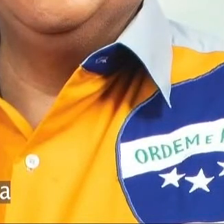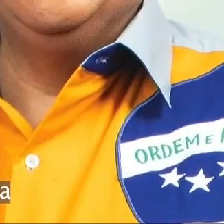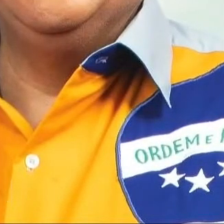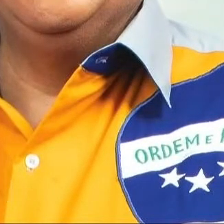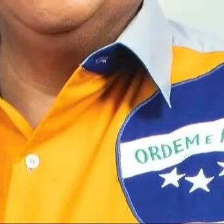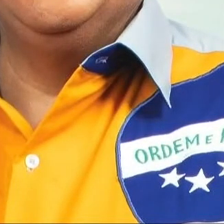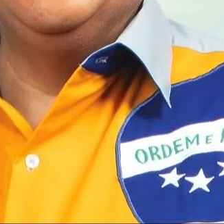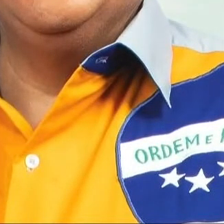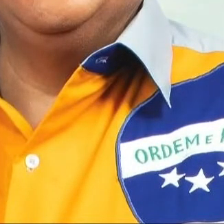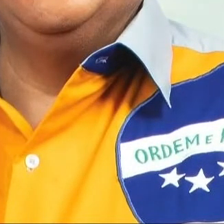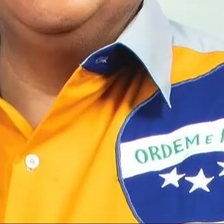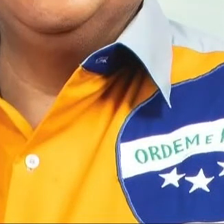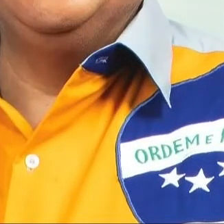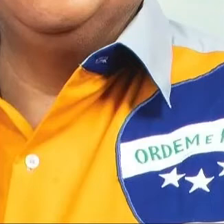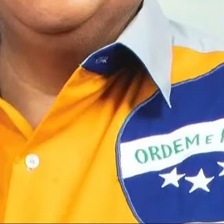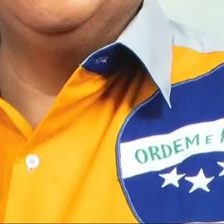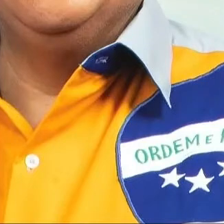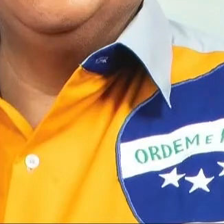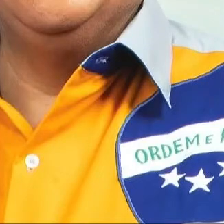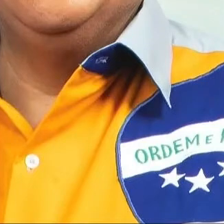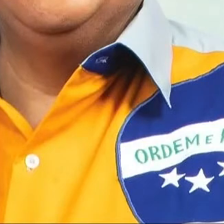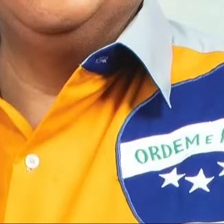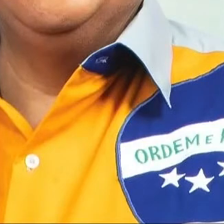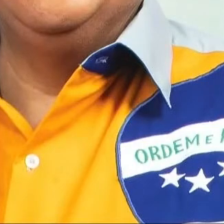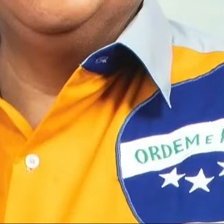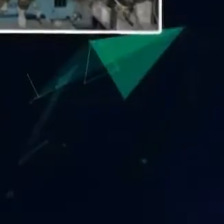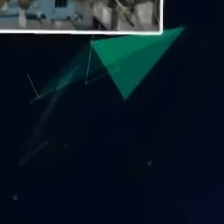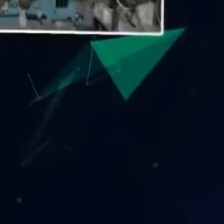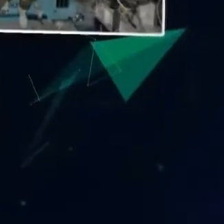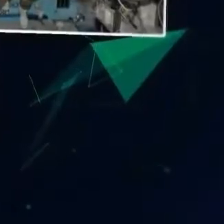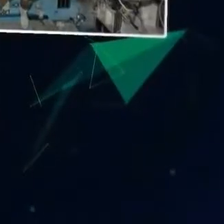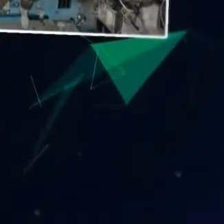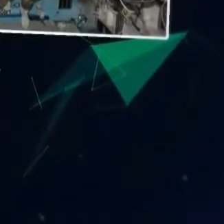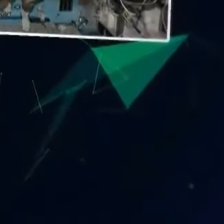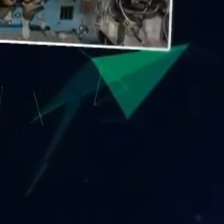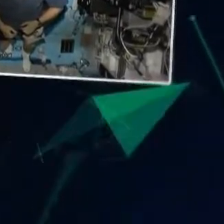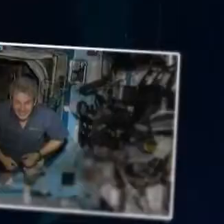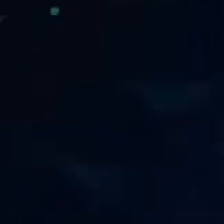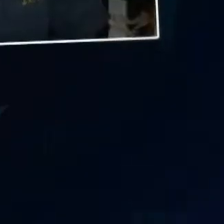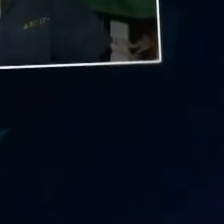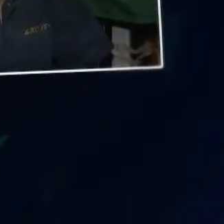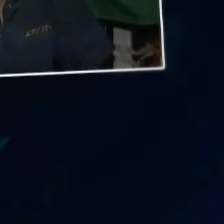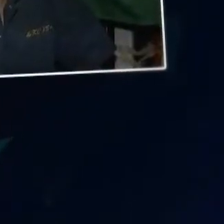do astronauta brasileiro e senador de São Paulo.